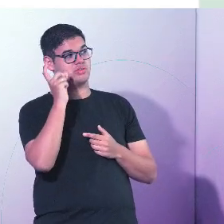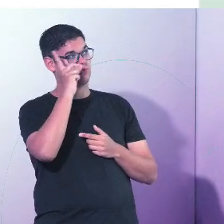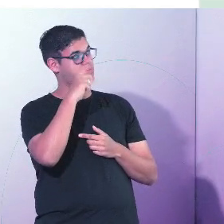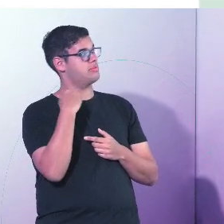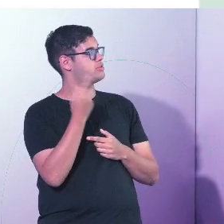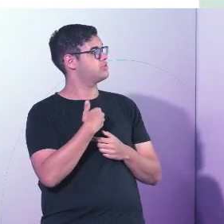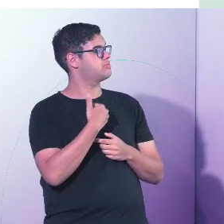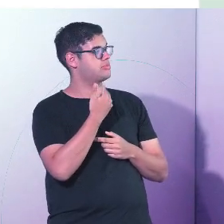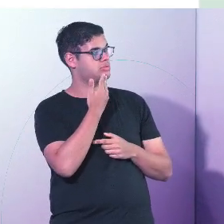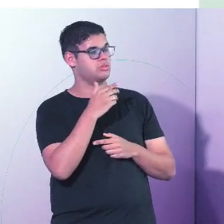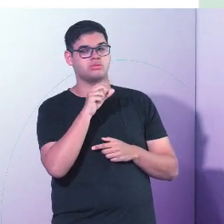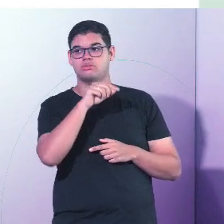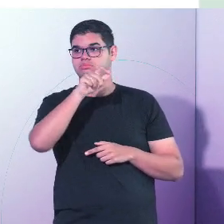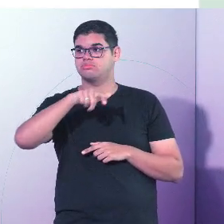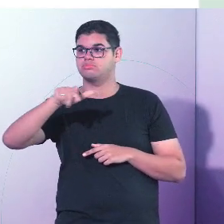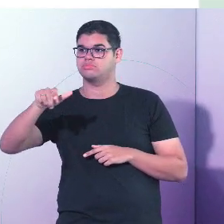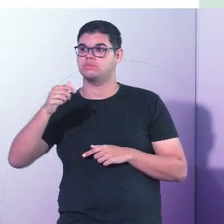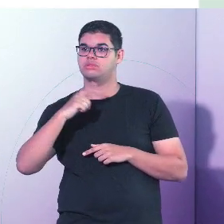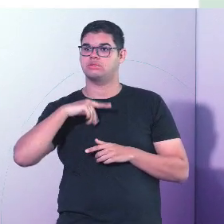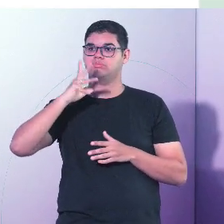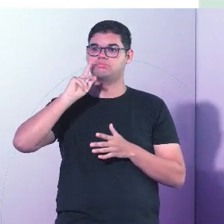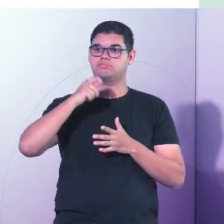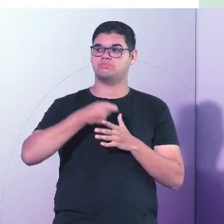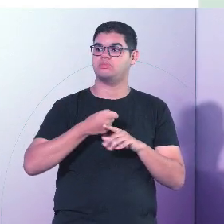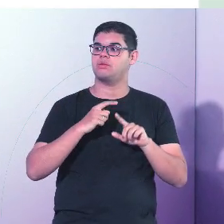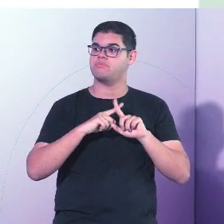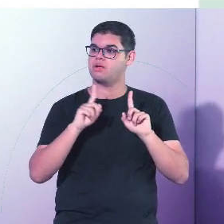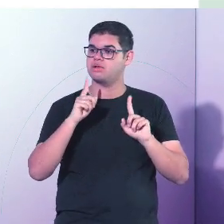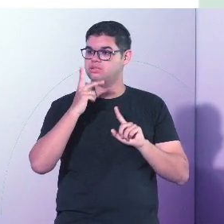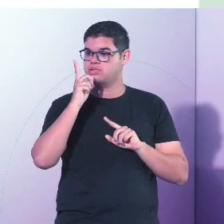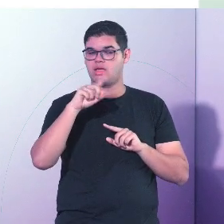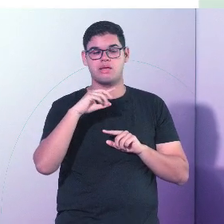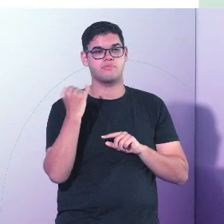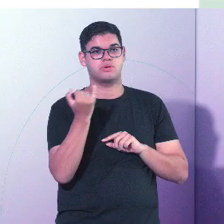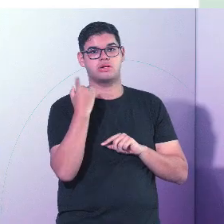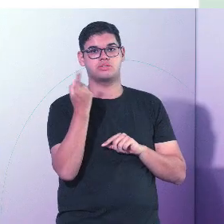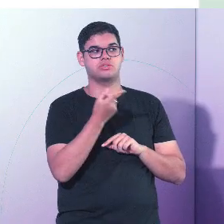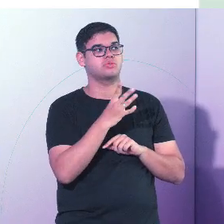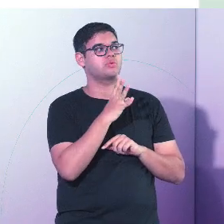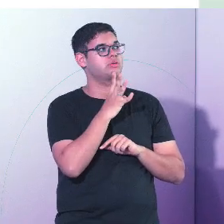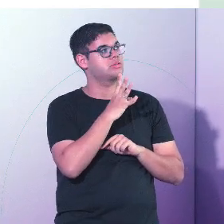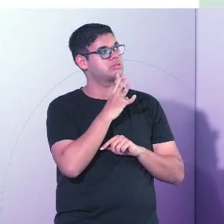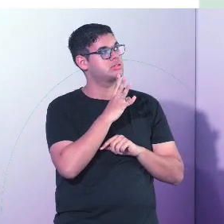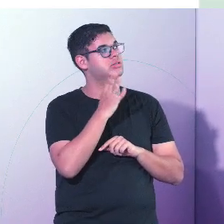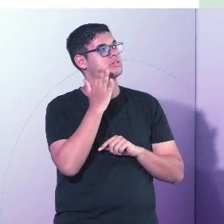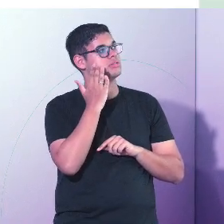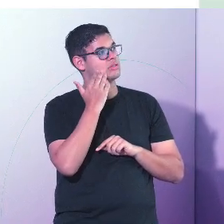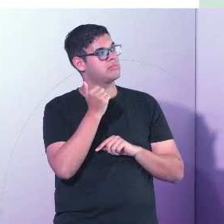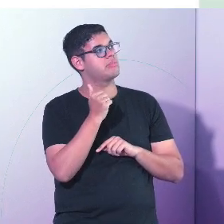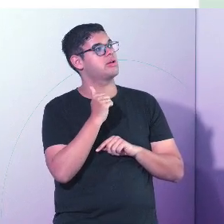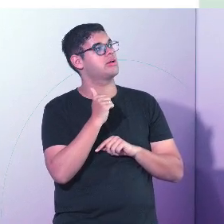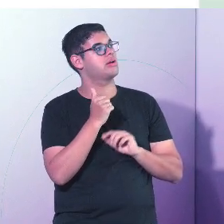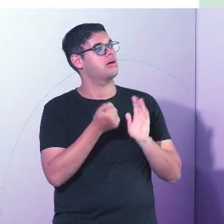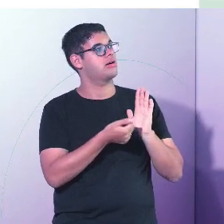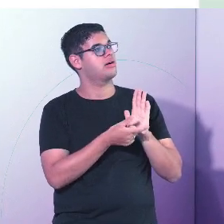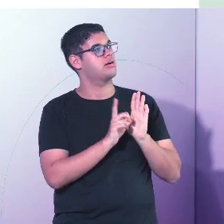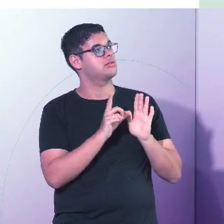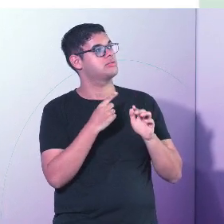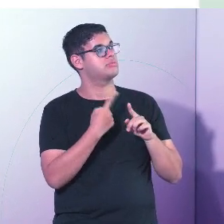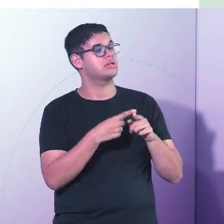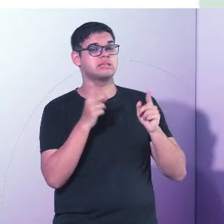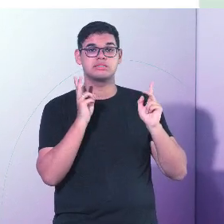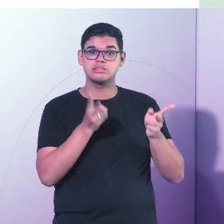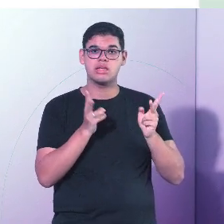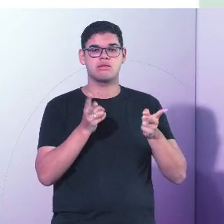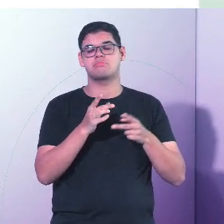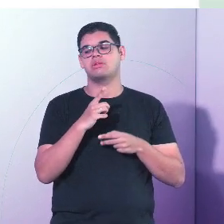tirem a subjetividade da decisão, mas é importante conhecer, saber que essa subjetividade, ela sempre existe. Não tem